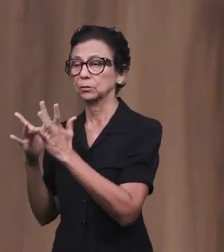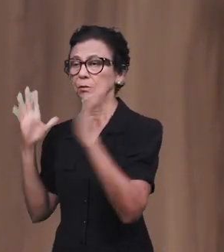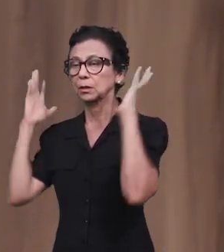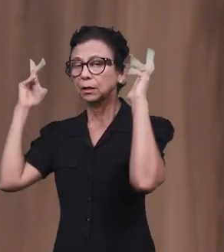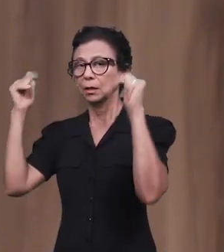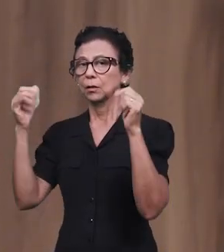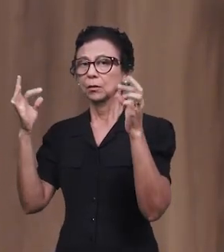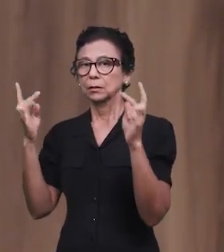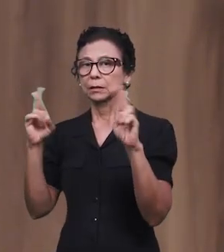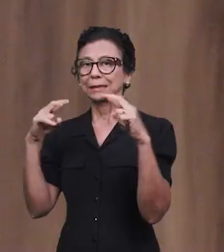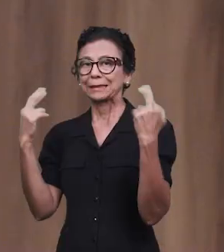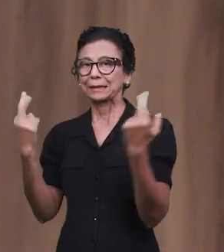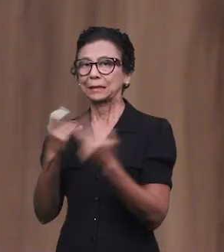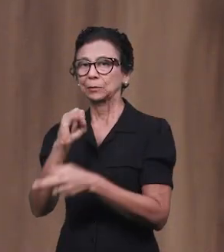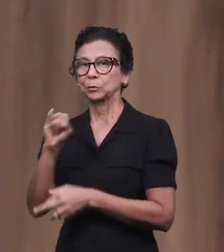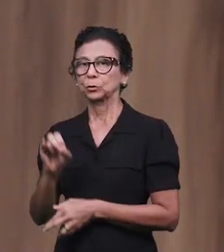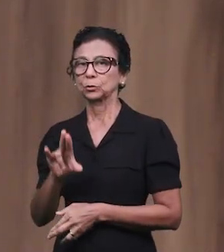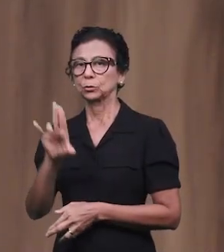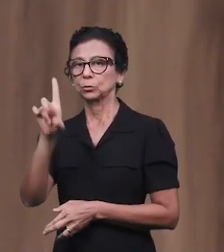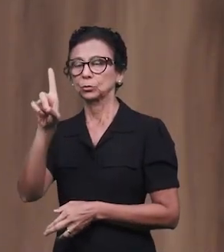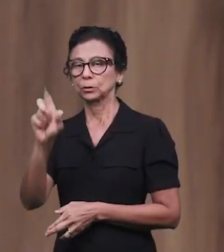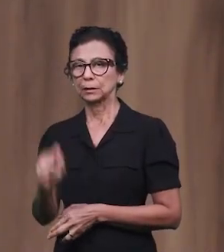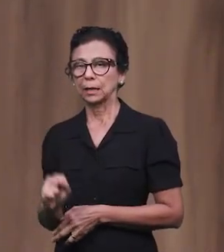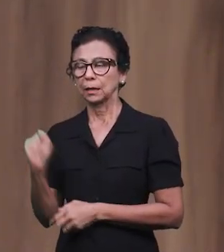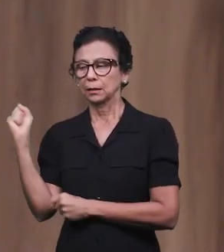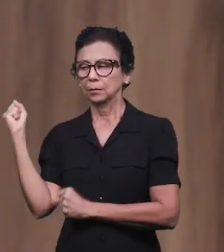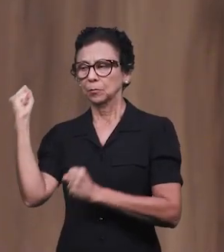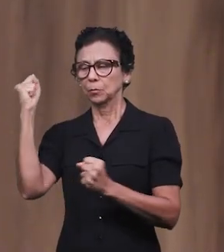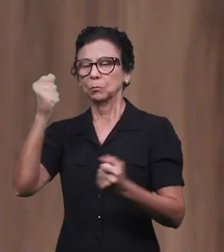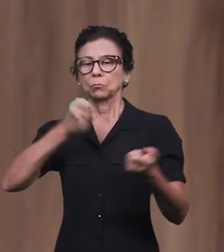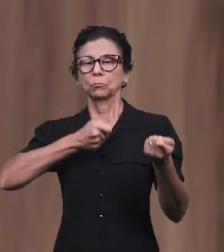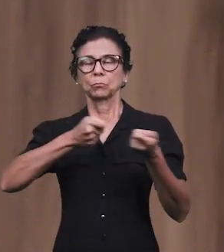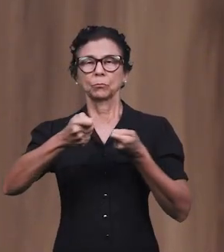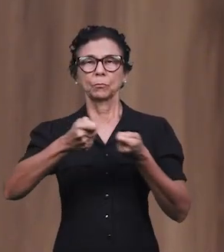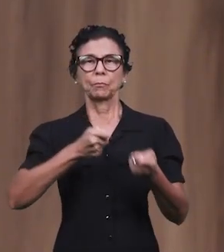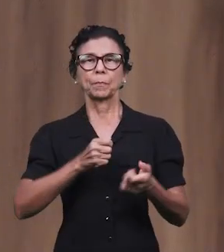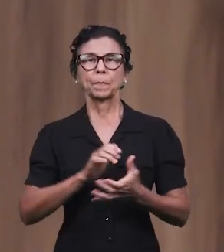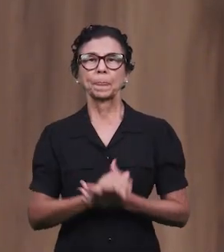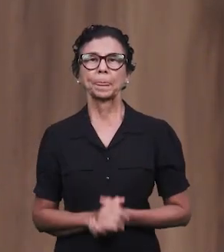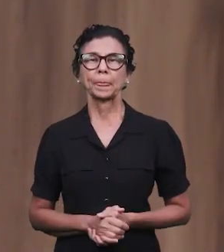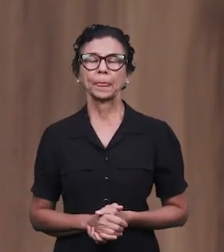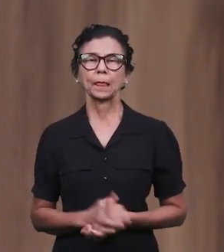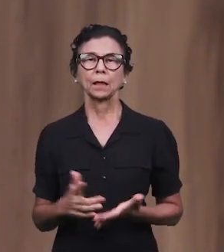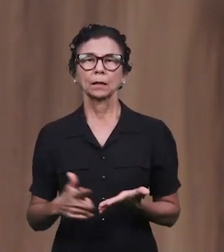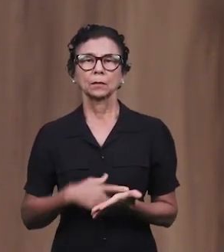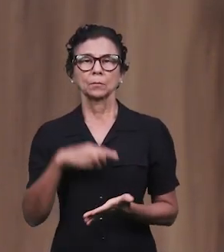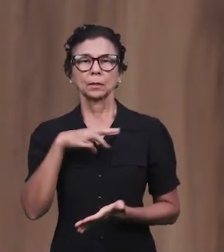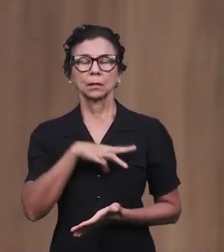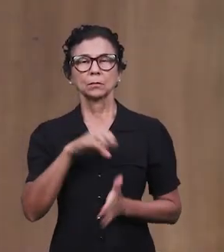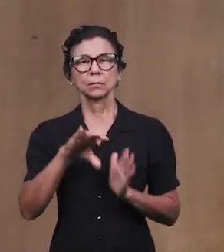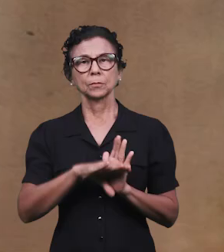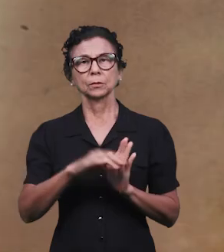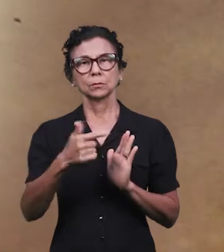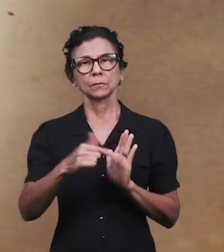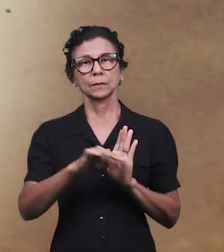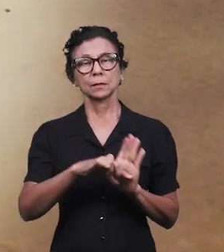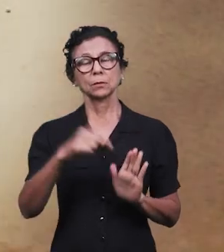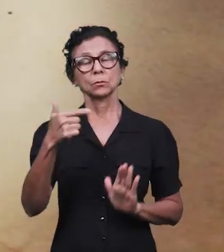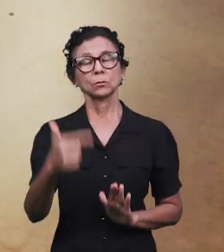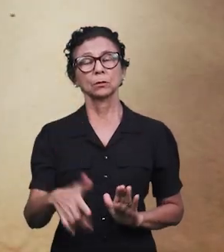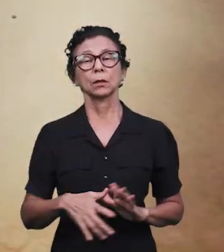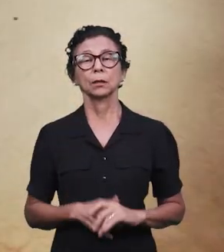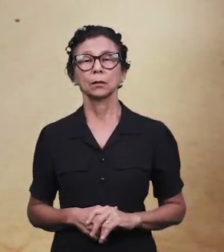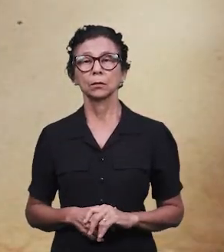Judá, aquele que reinará com poder. Mateus capítulo 2, versículo 2. Onde